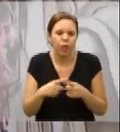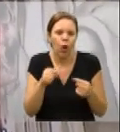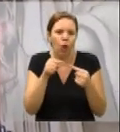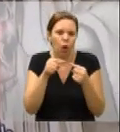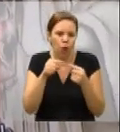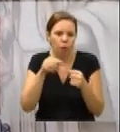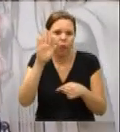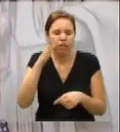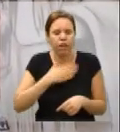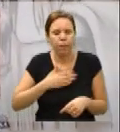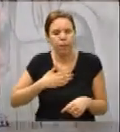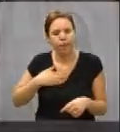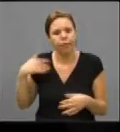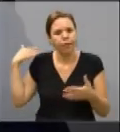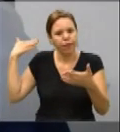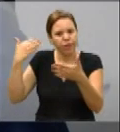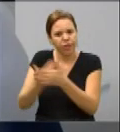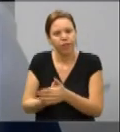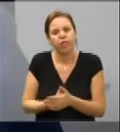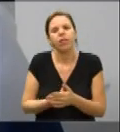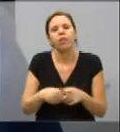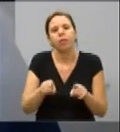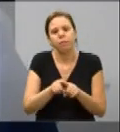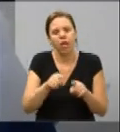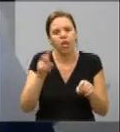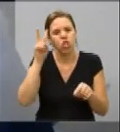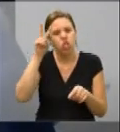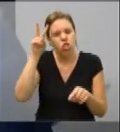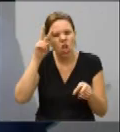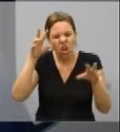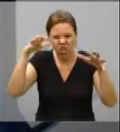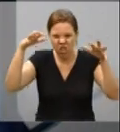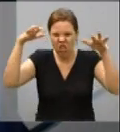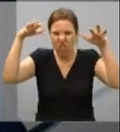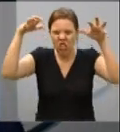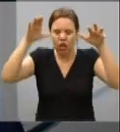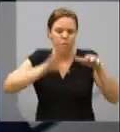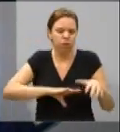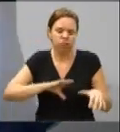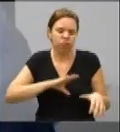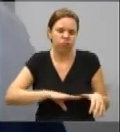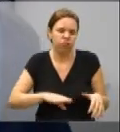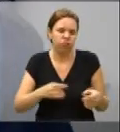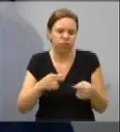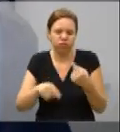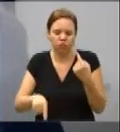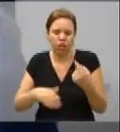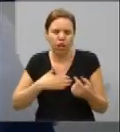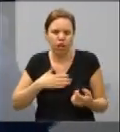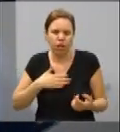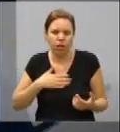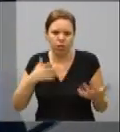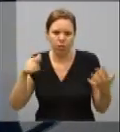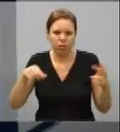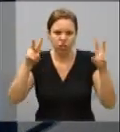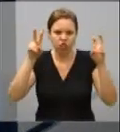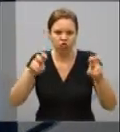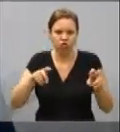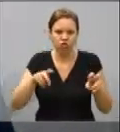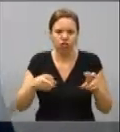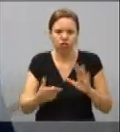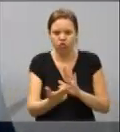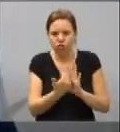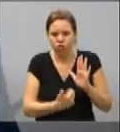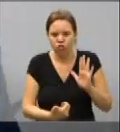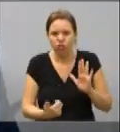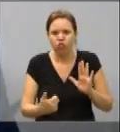combina mais com a minha história, porque elas são de terror, e o português não combinaria para o título do quadrinho.